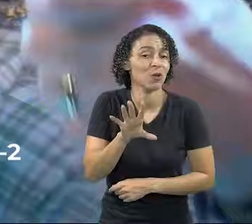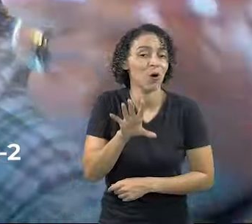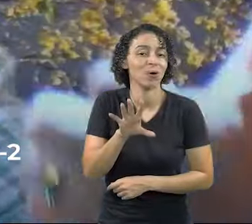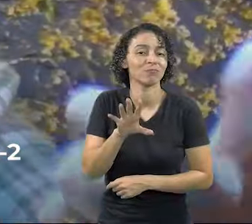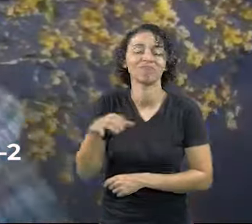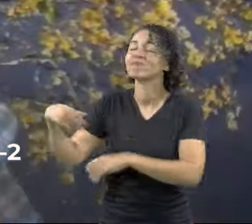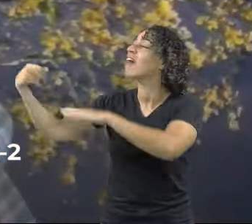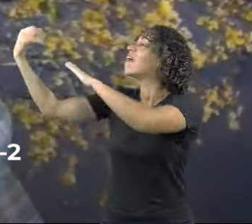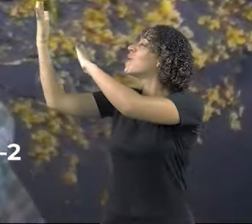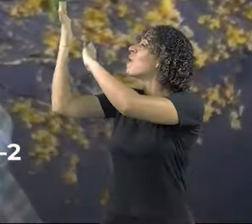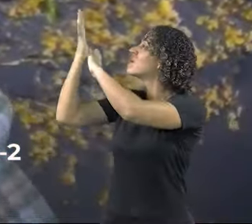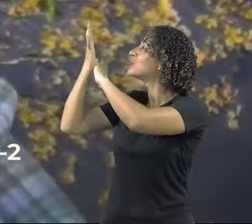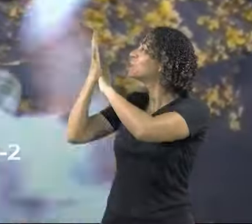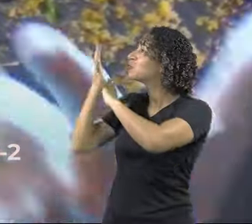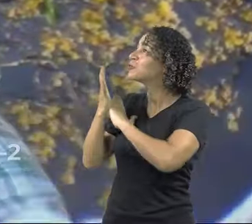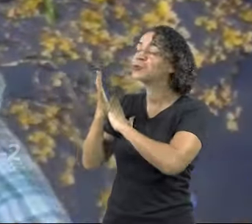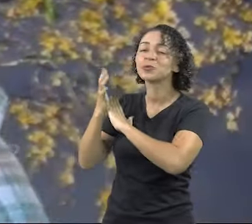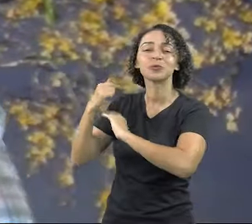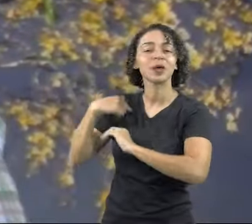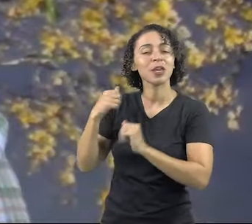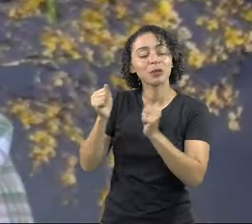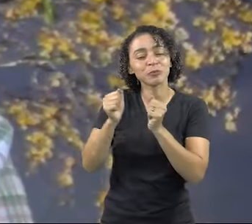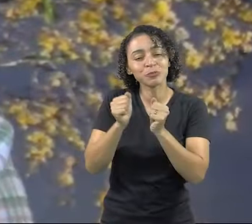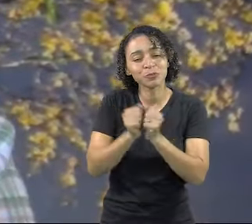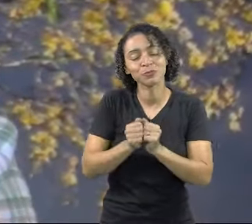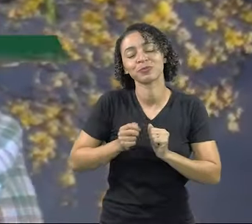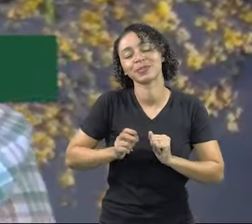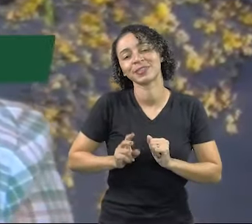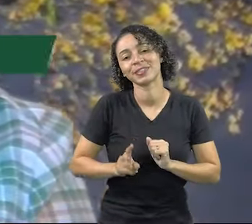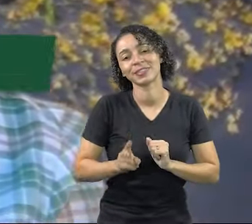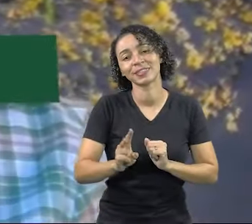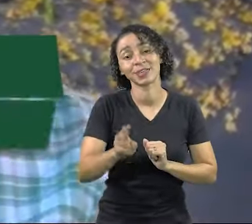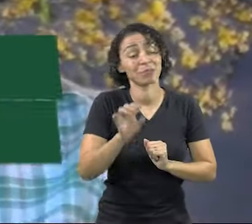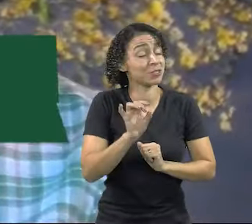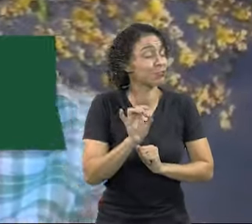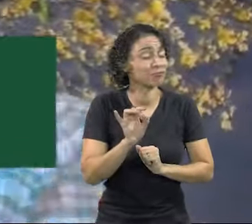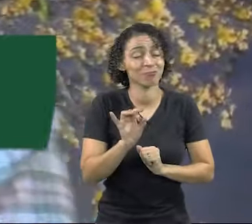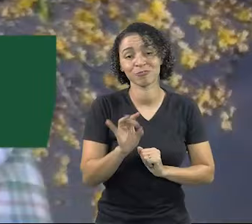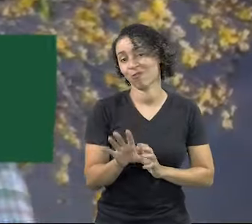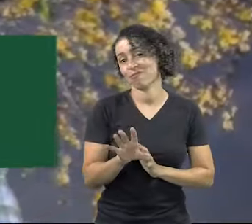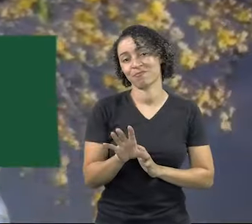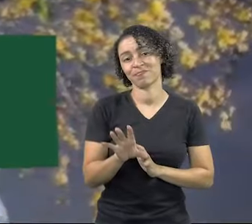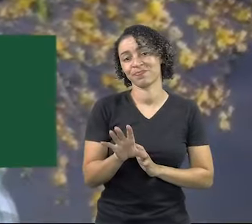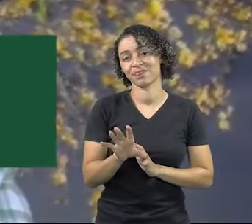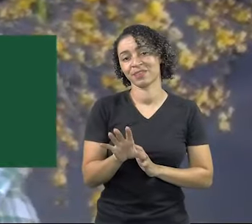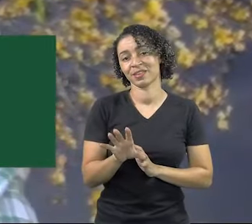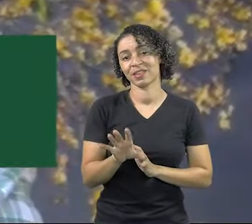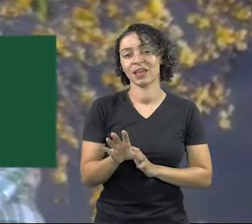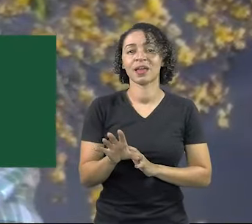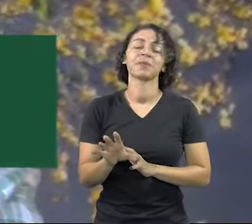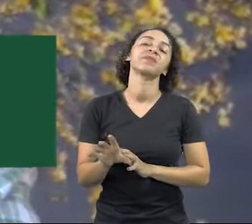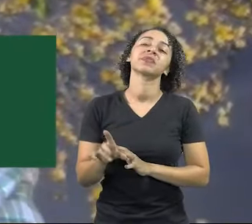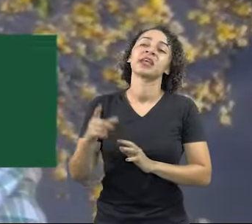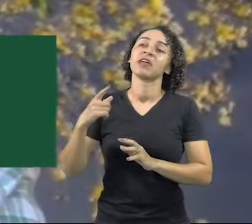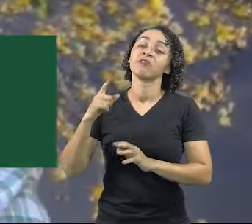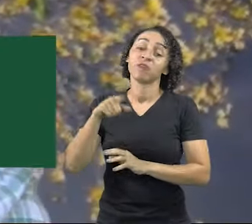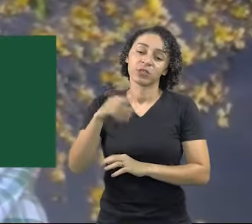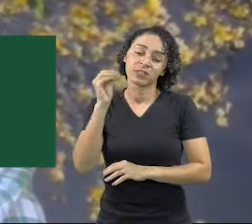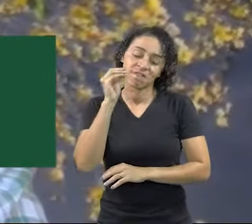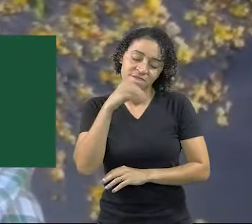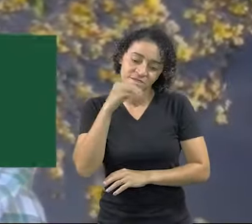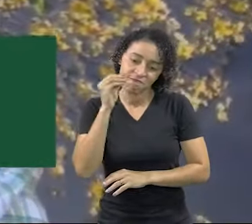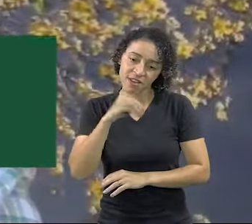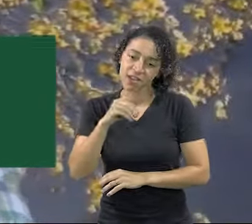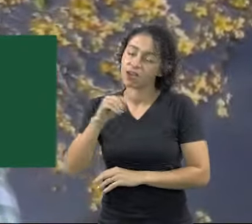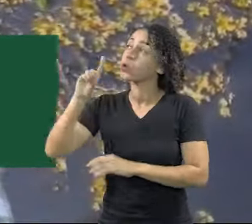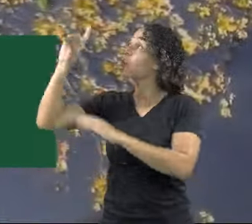graça o meu favor a minha presença te basta a minha presença te basta porque o meu poder